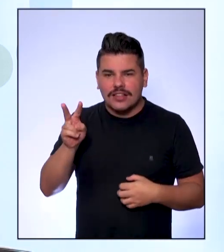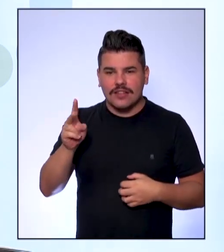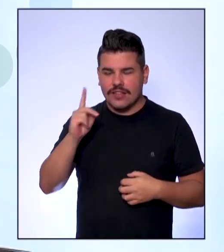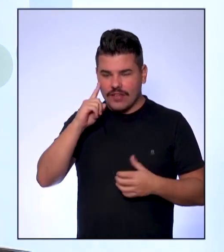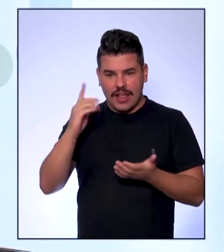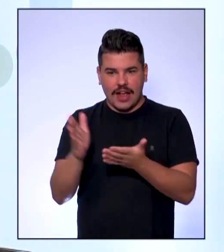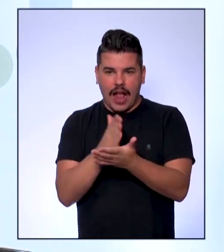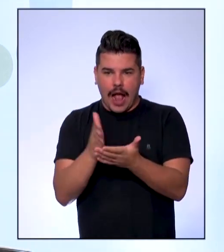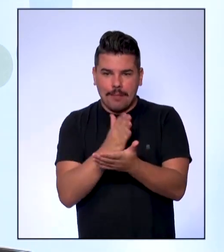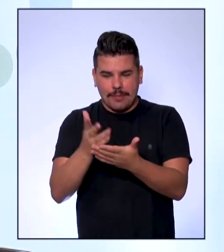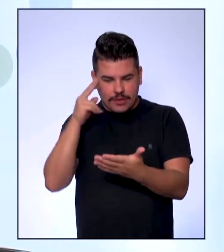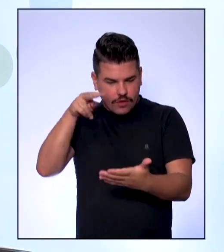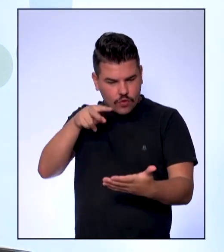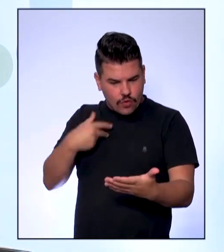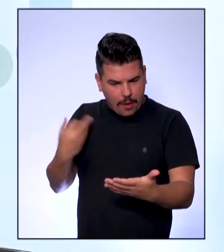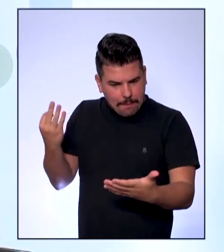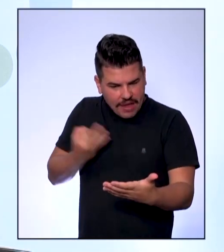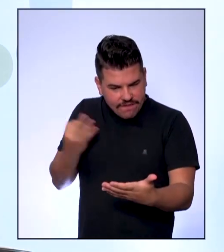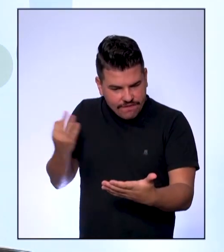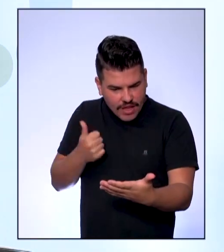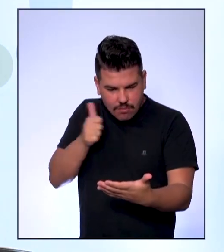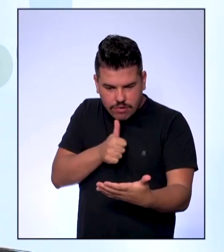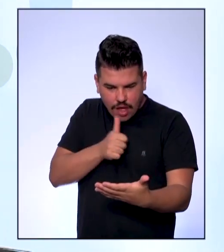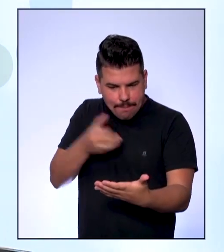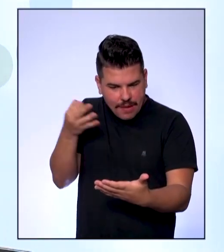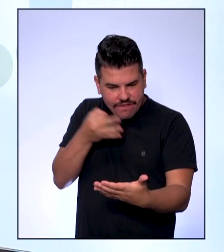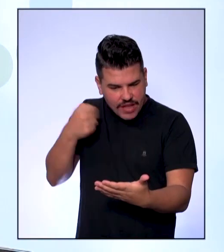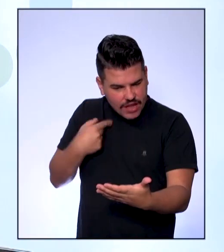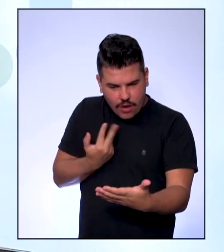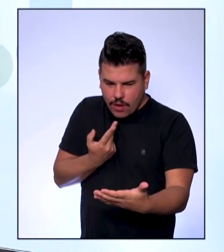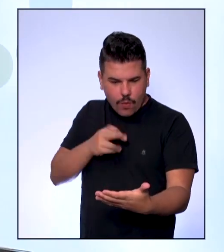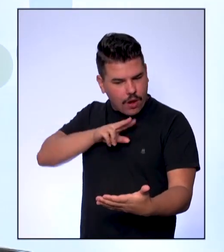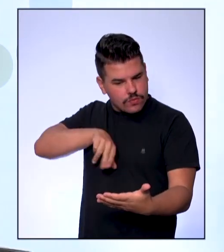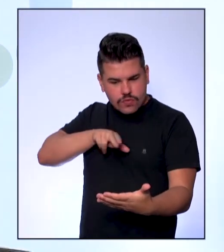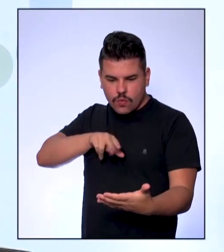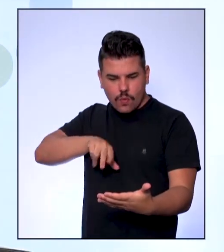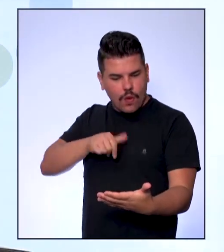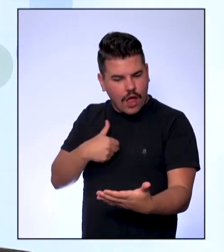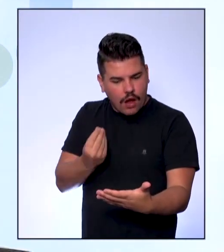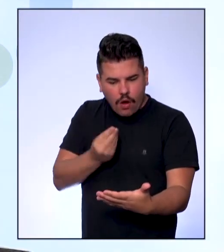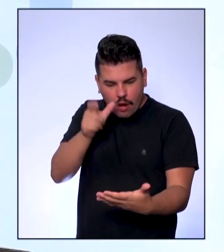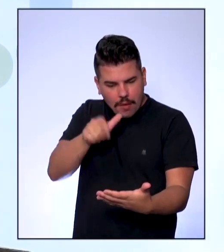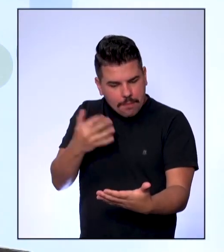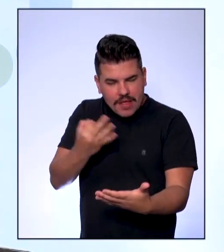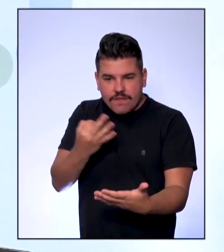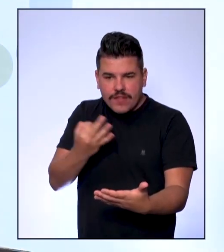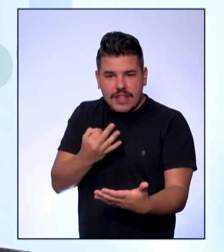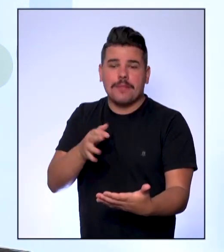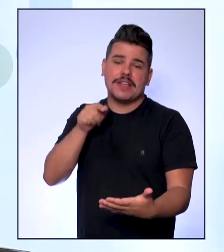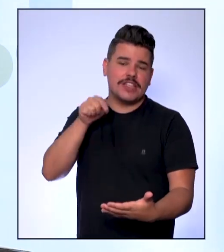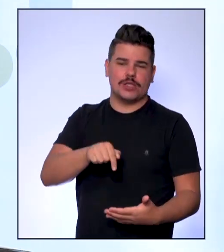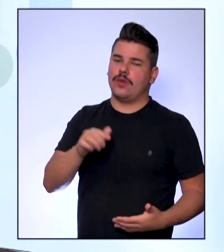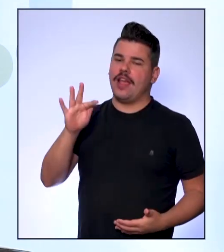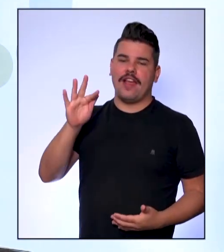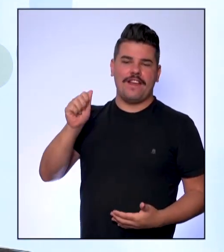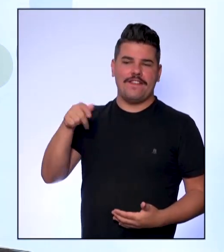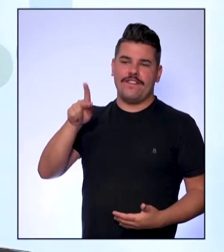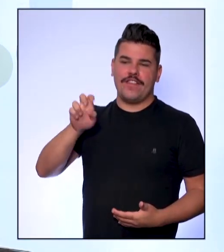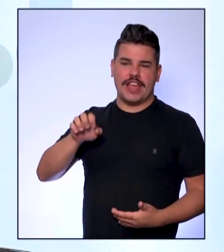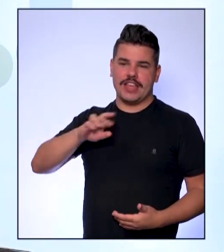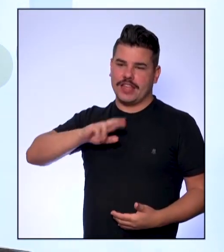de revistas com as pessoas perfeitas e olhando e falando, meu Deus do céu, eu não sou desse jeito. Mas isso não é uma fake news. Agora, quando são